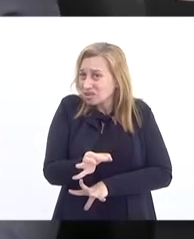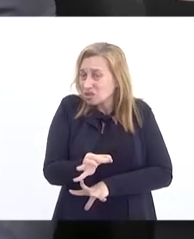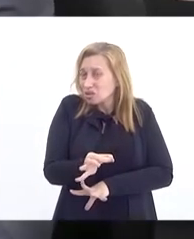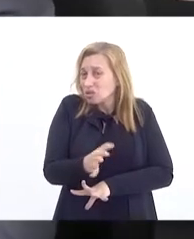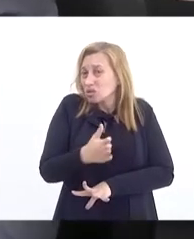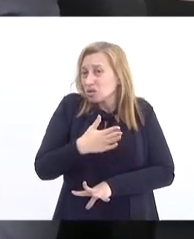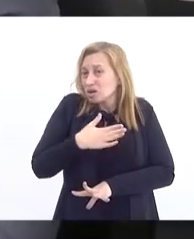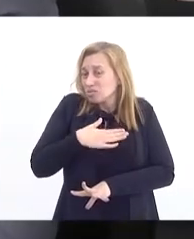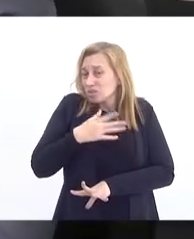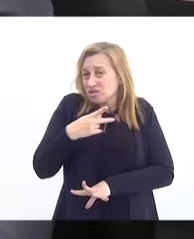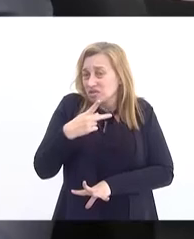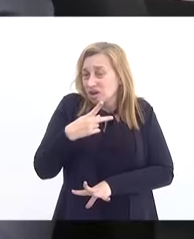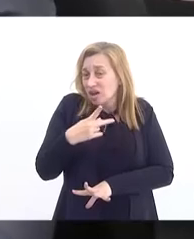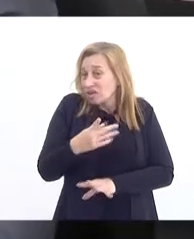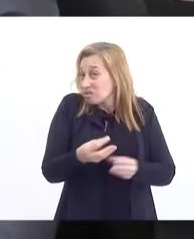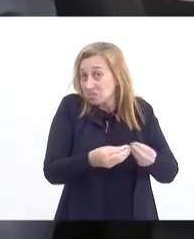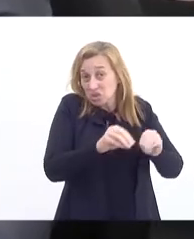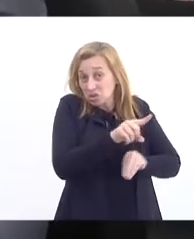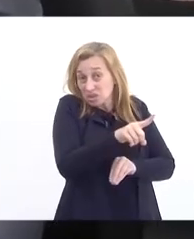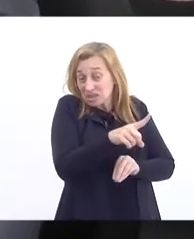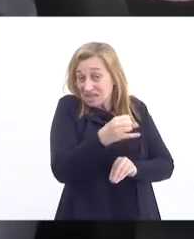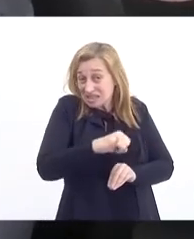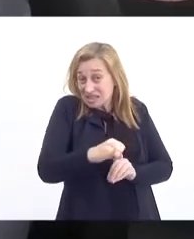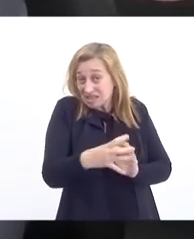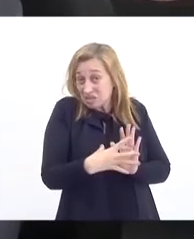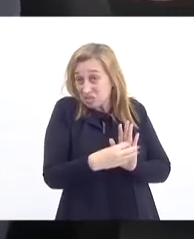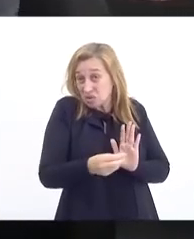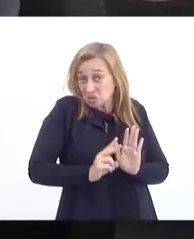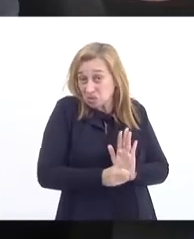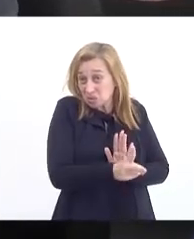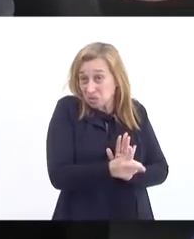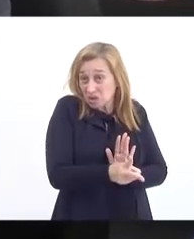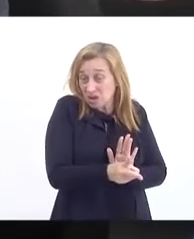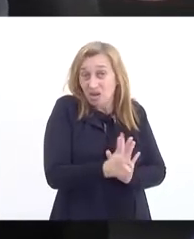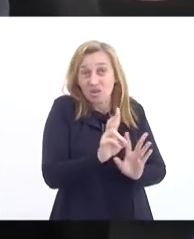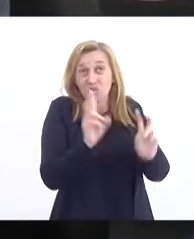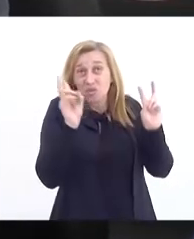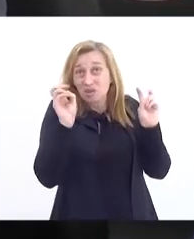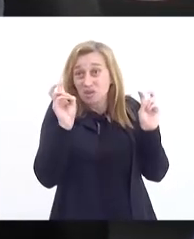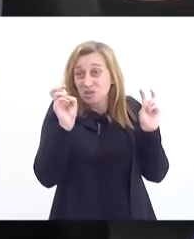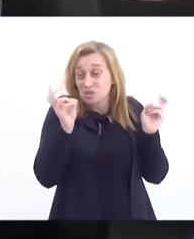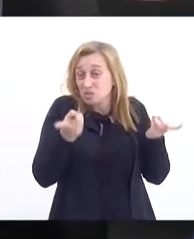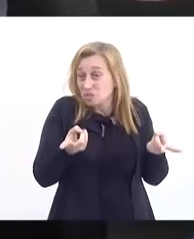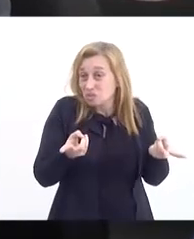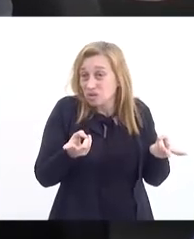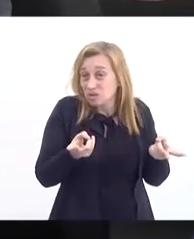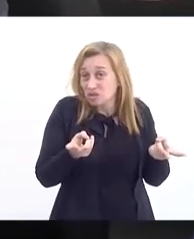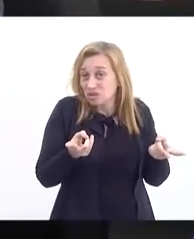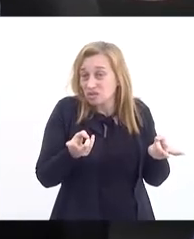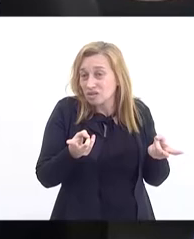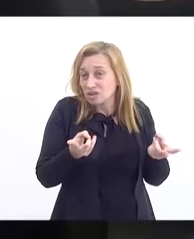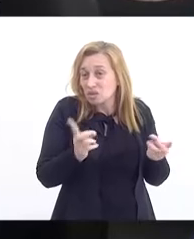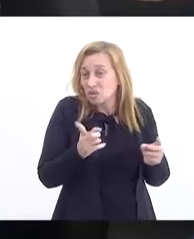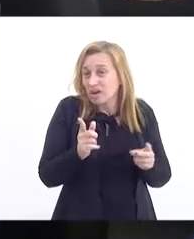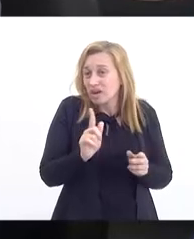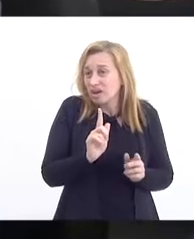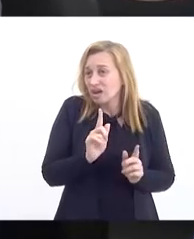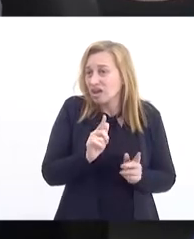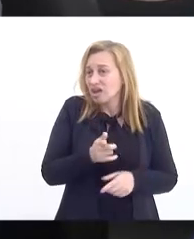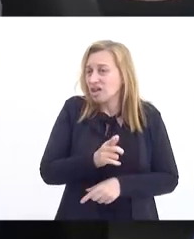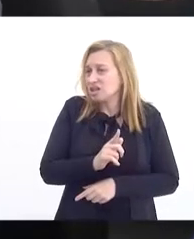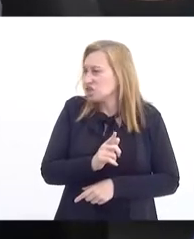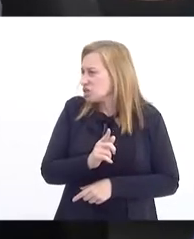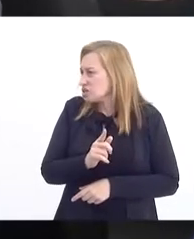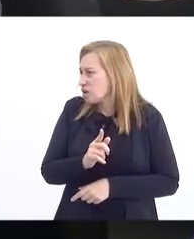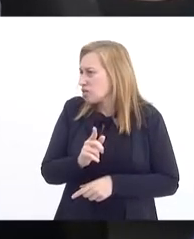mérito, derrubando, porque se isso virar moda, não entrar nem na questão de ser travesti ou ser transexual. Mas se o